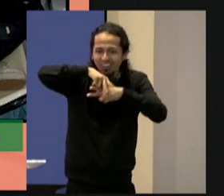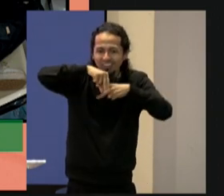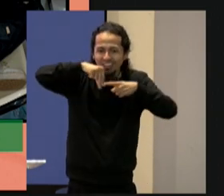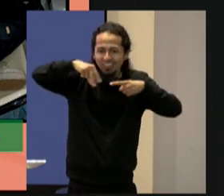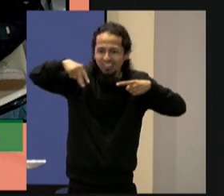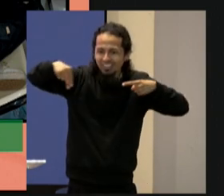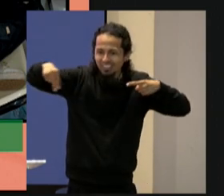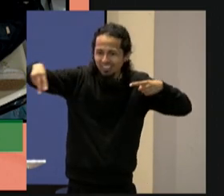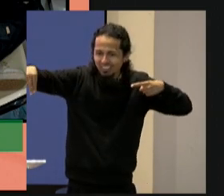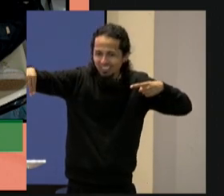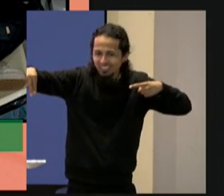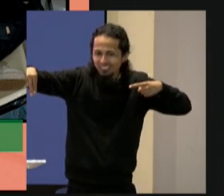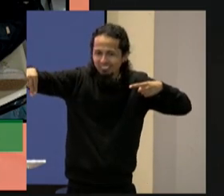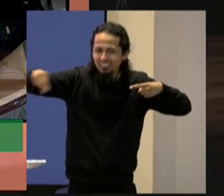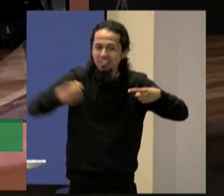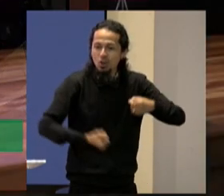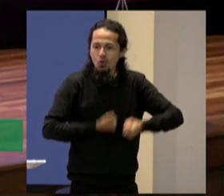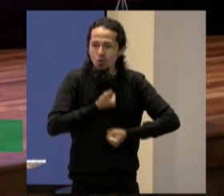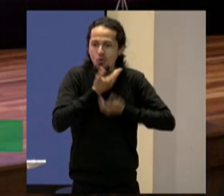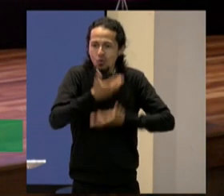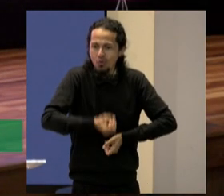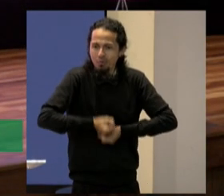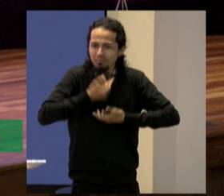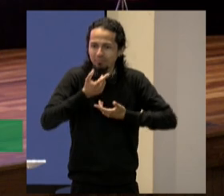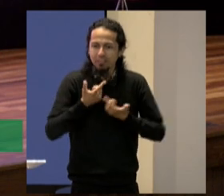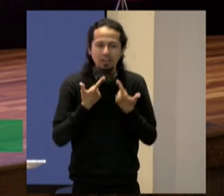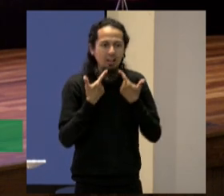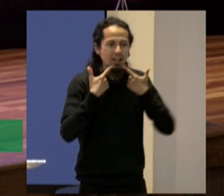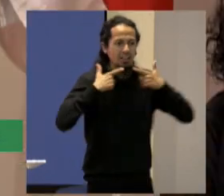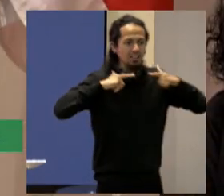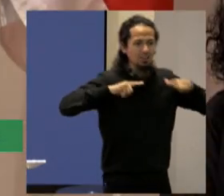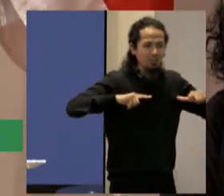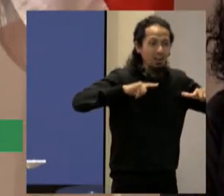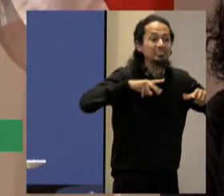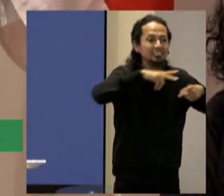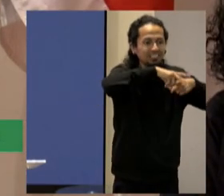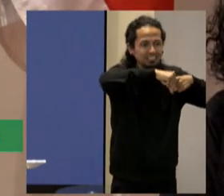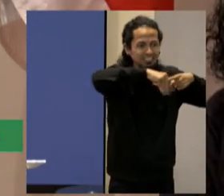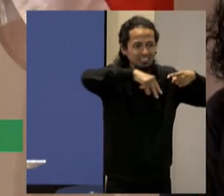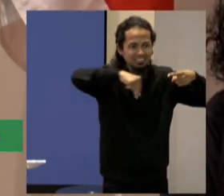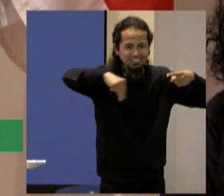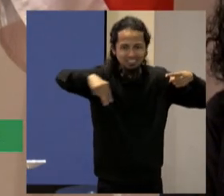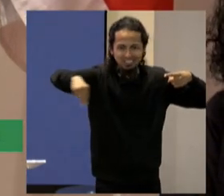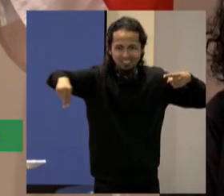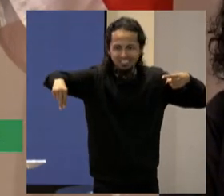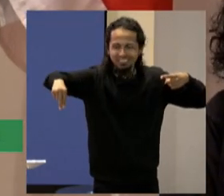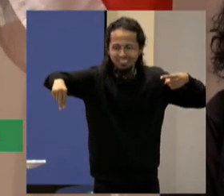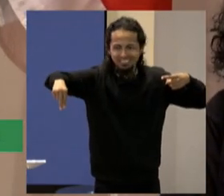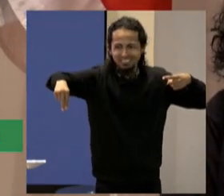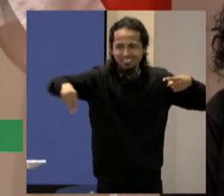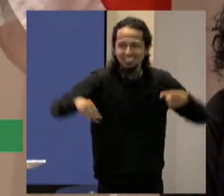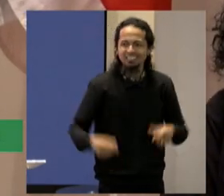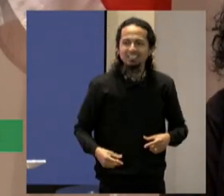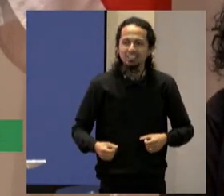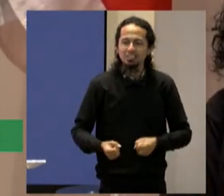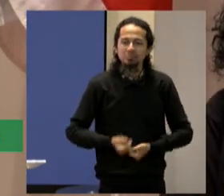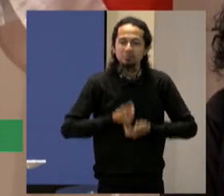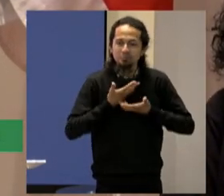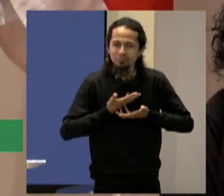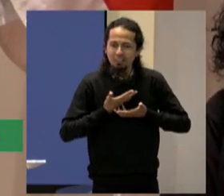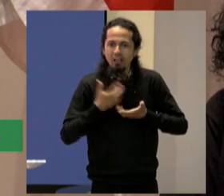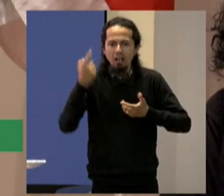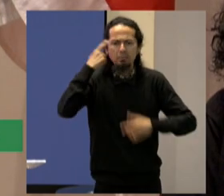planejamento, vai trabalhar com, né, a linguagem de cordel, a gente pensou a princípio de trazer personalidades negras, mas